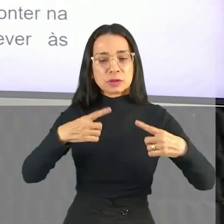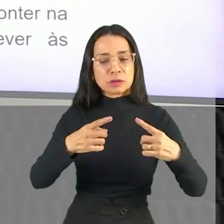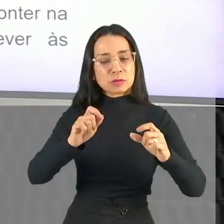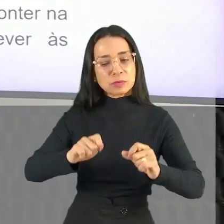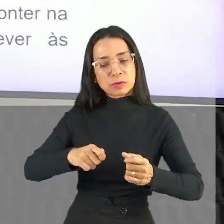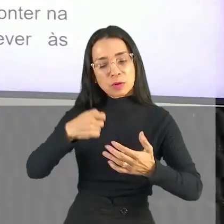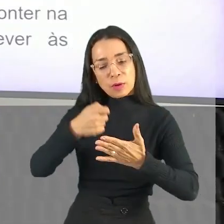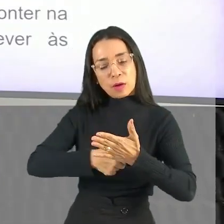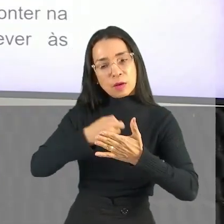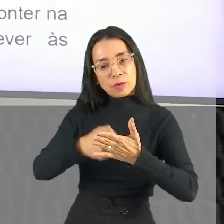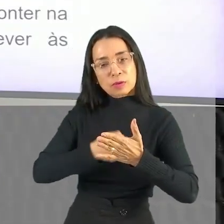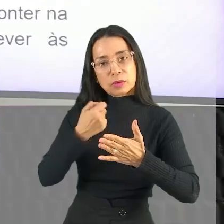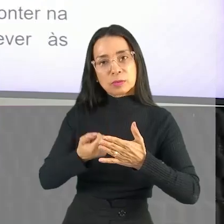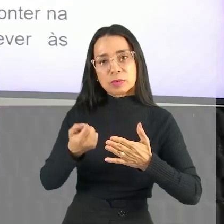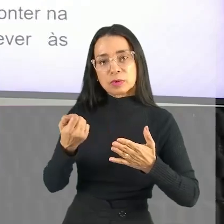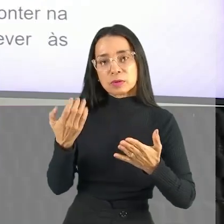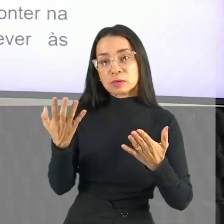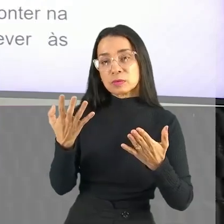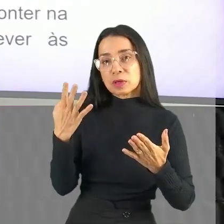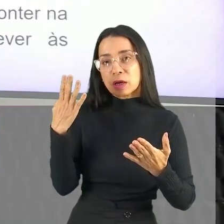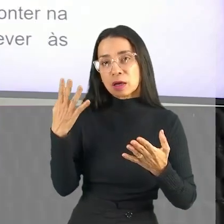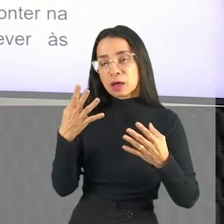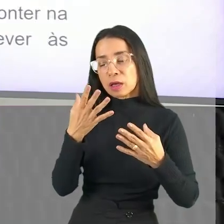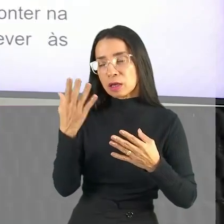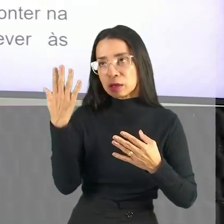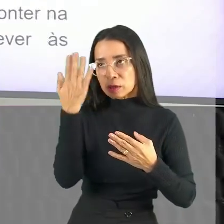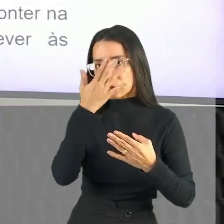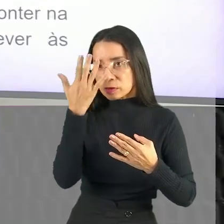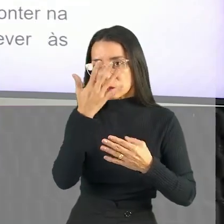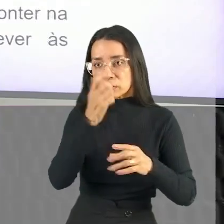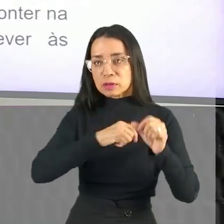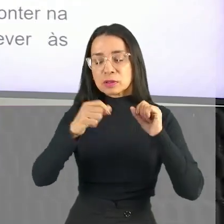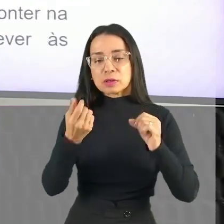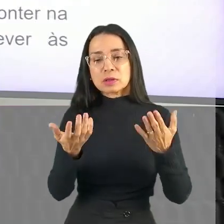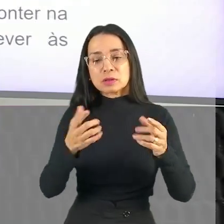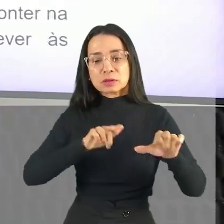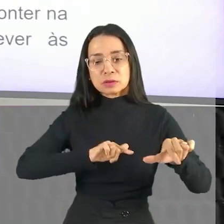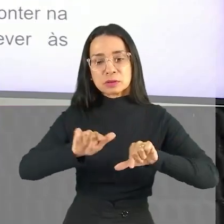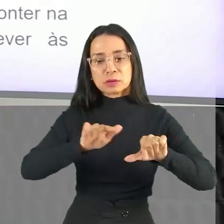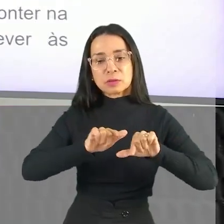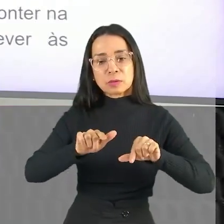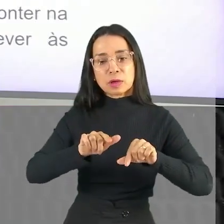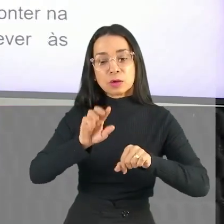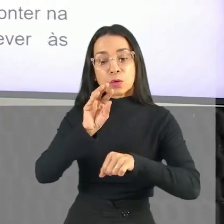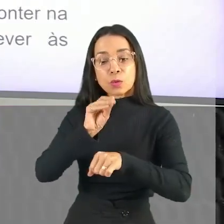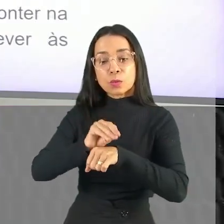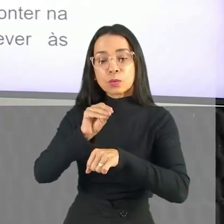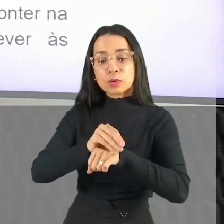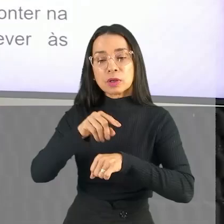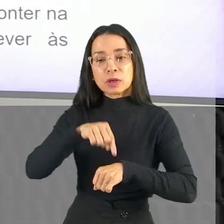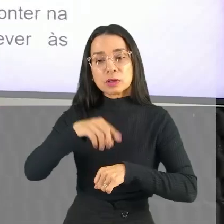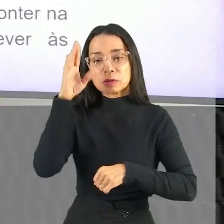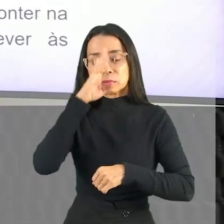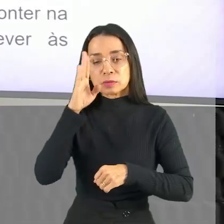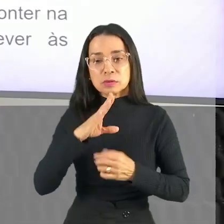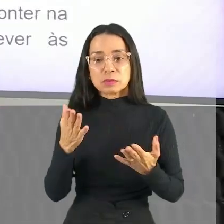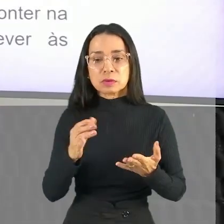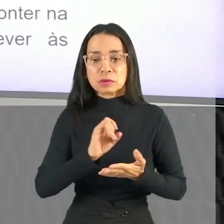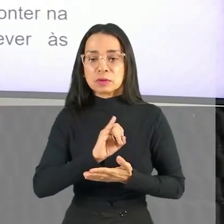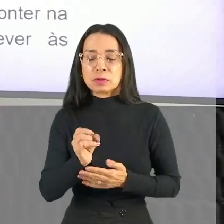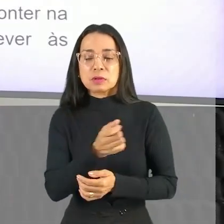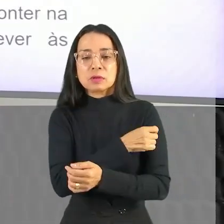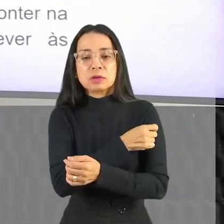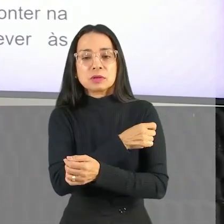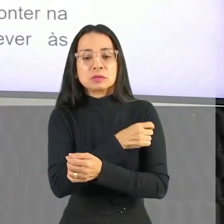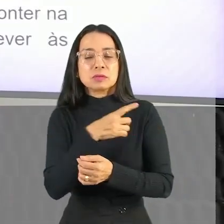da invisibilidade do trabalho de cuidados no Brasil. E se o aluno, por acaso, tivesse dúvida sobre o